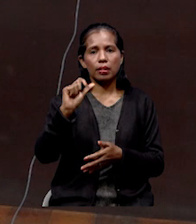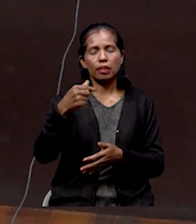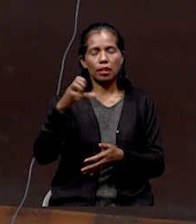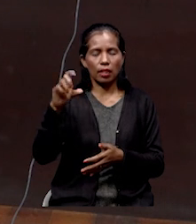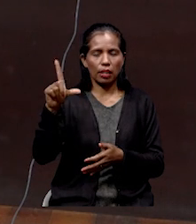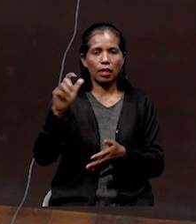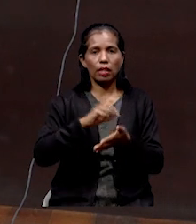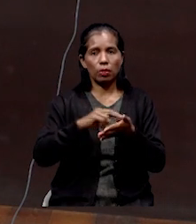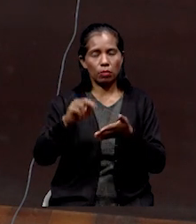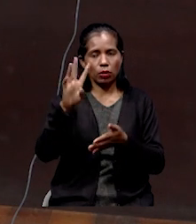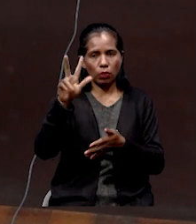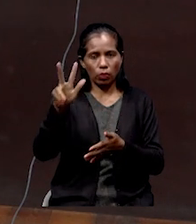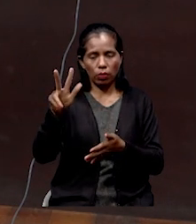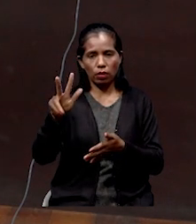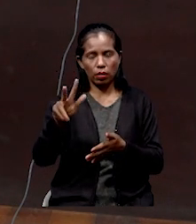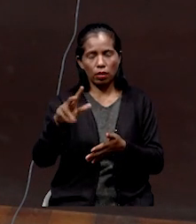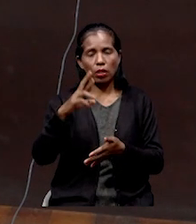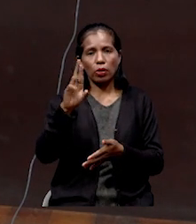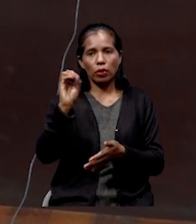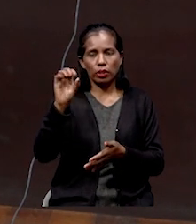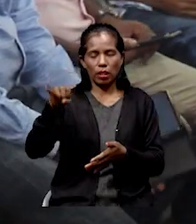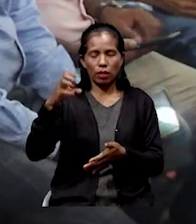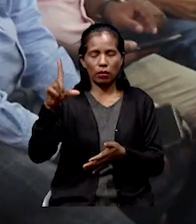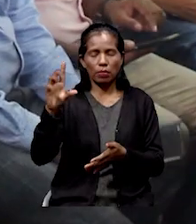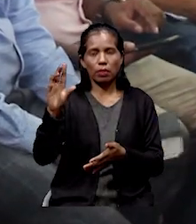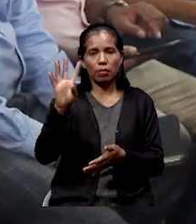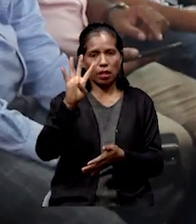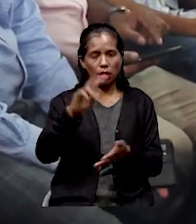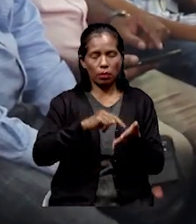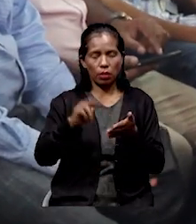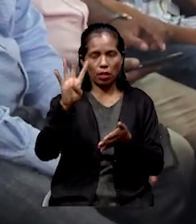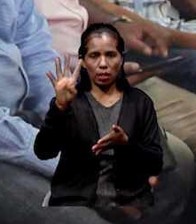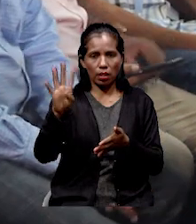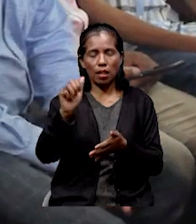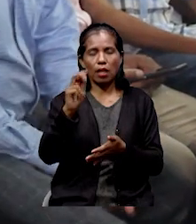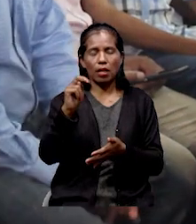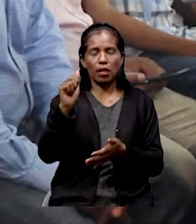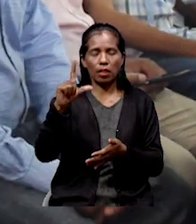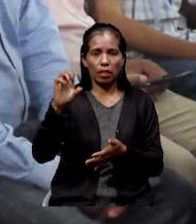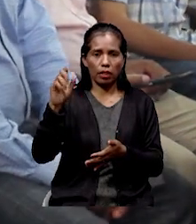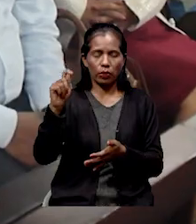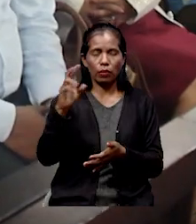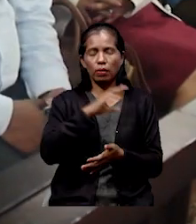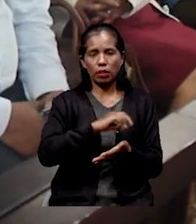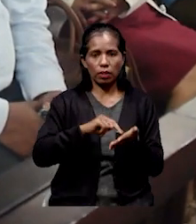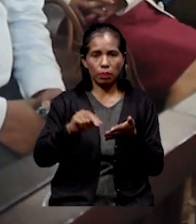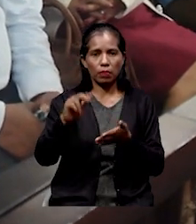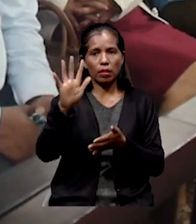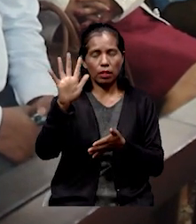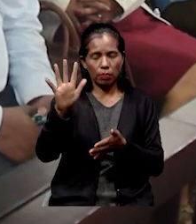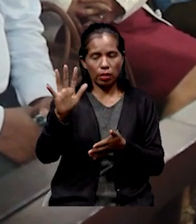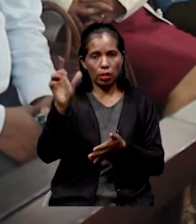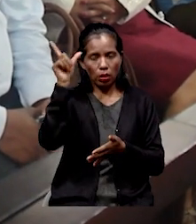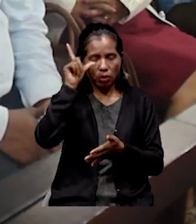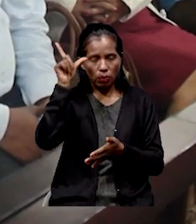número sorteio Tolu, Roseiro Lobato, o número sorteio Hat, Ana Cleito Ferreira, o número sorteio Lima, Francisco